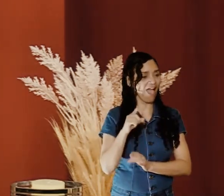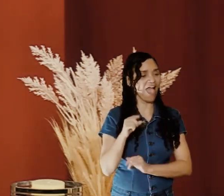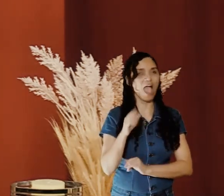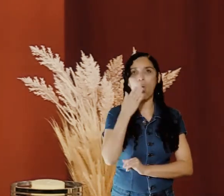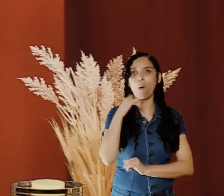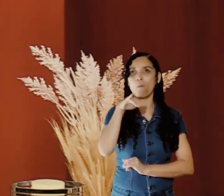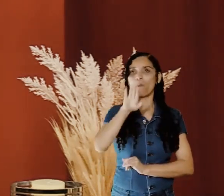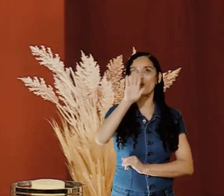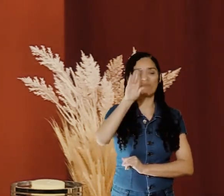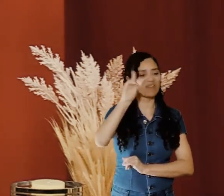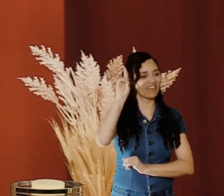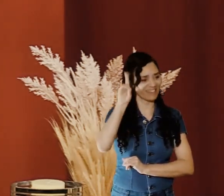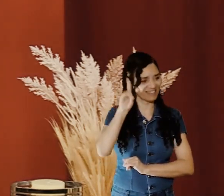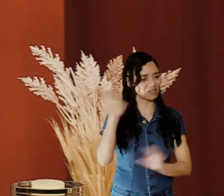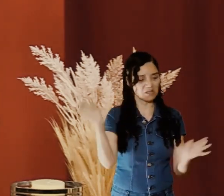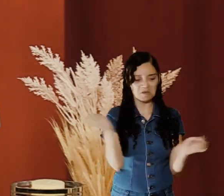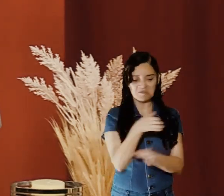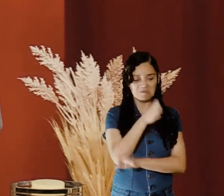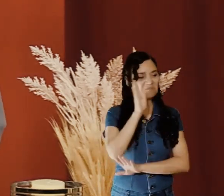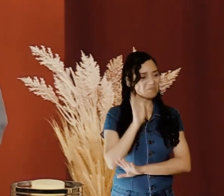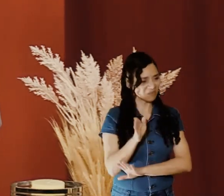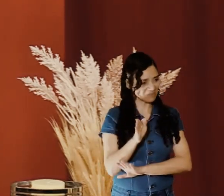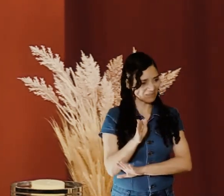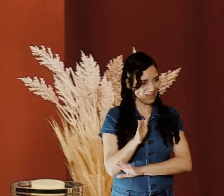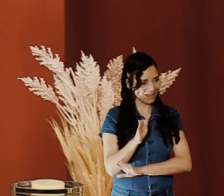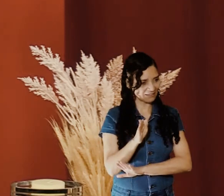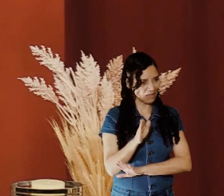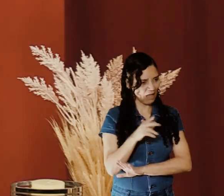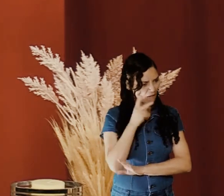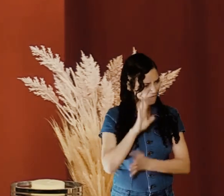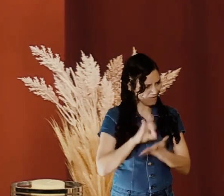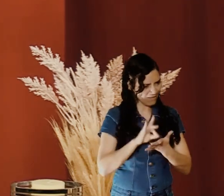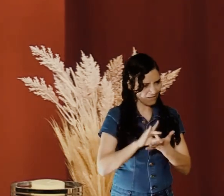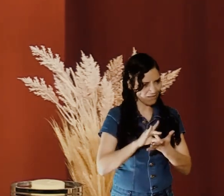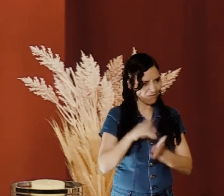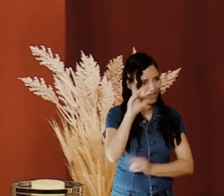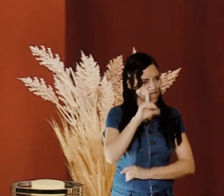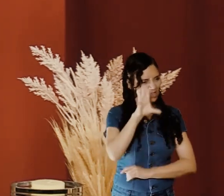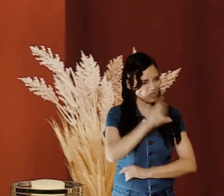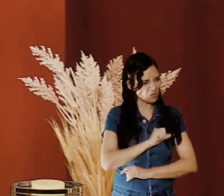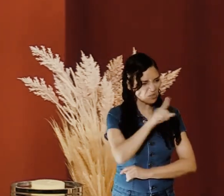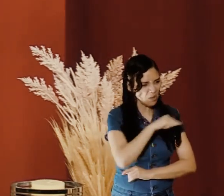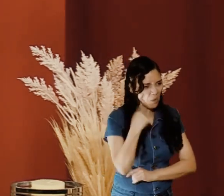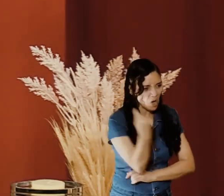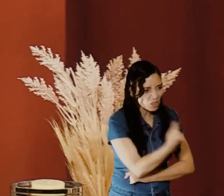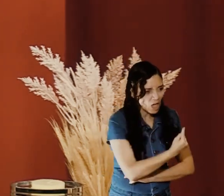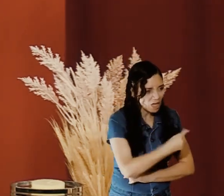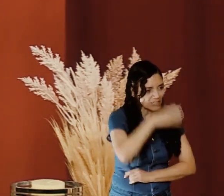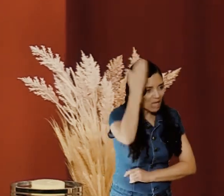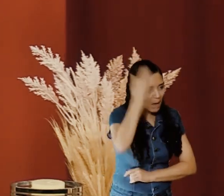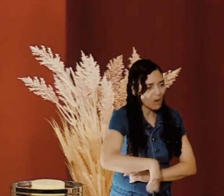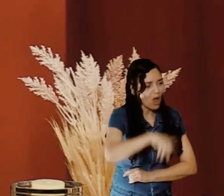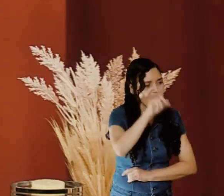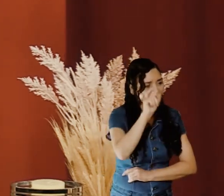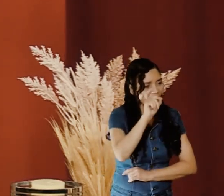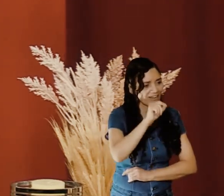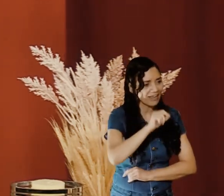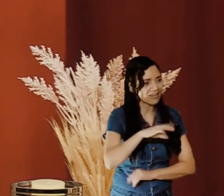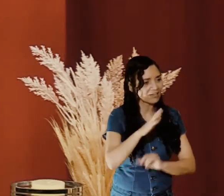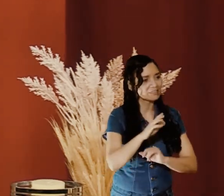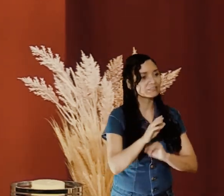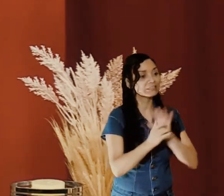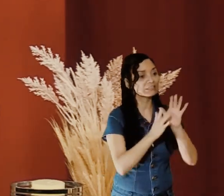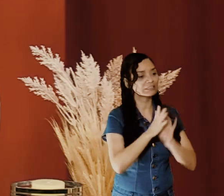Deus quer bem. Deus nos ama. E a maior prova do seu amor é Cristo.